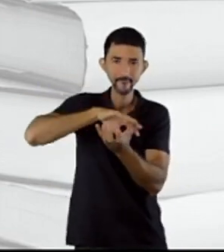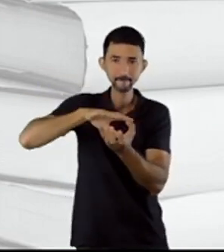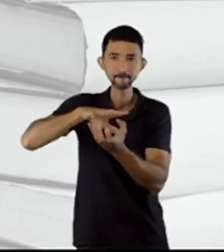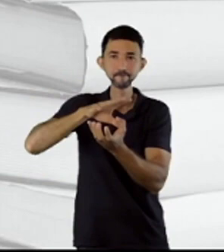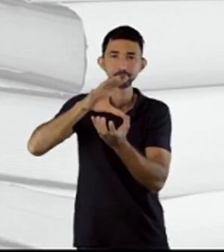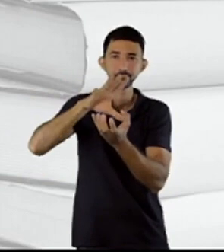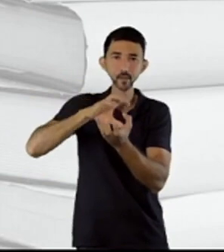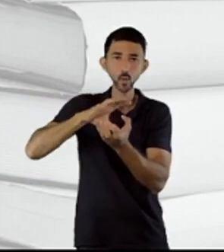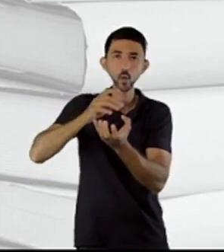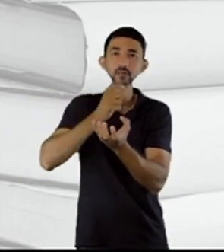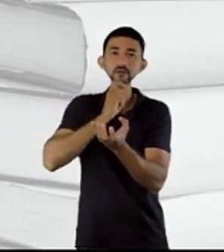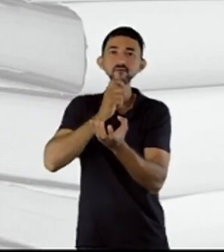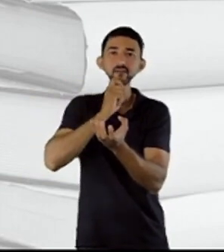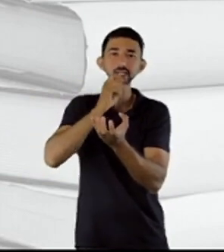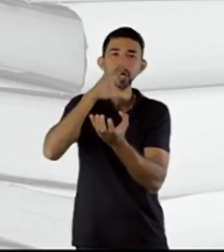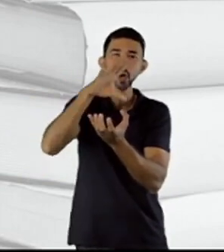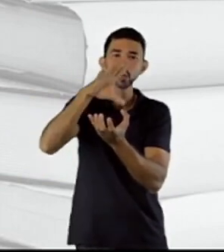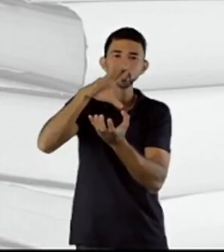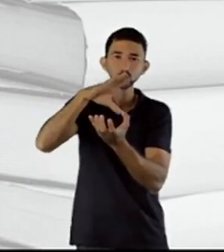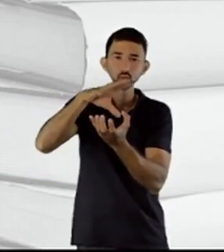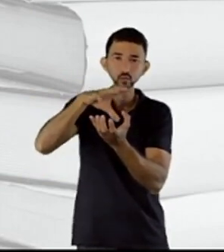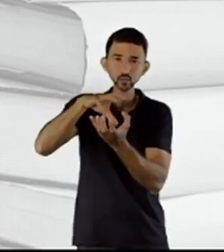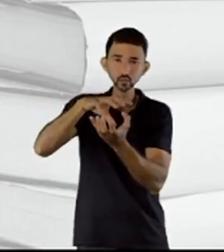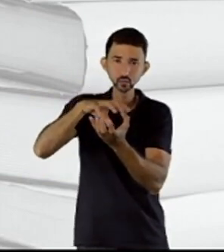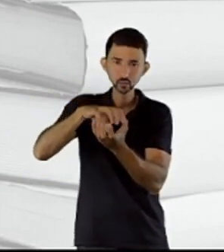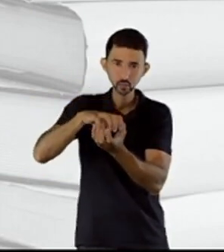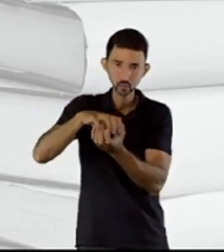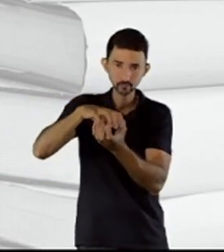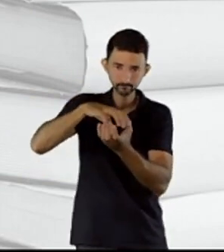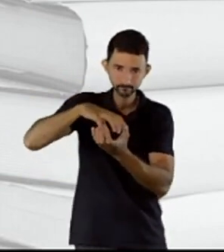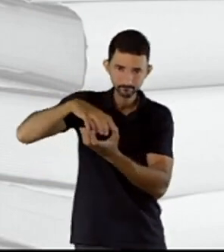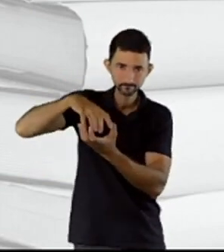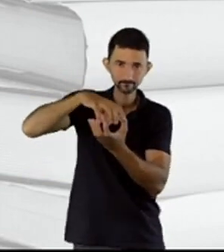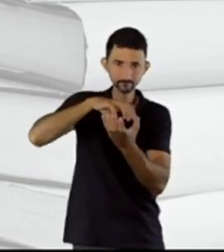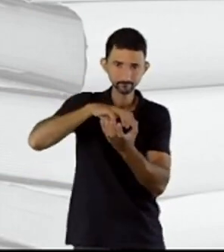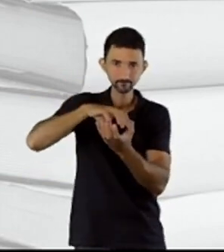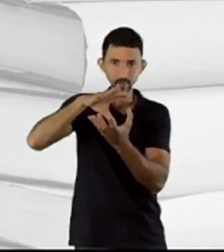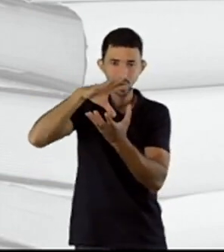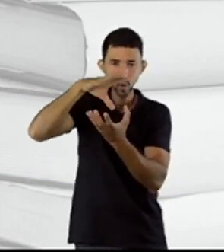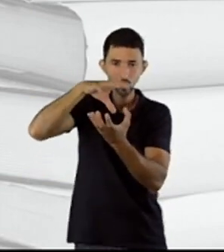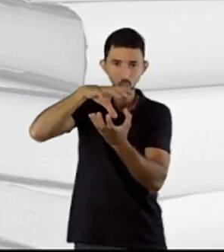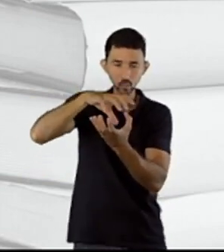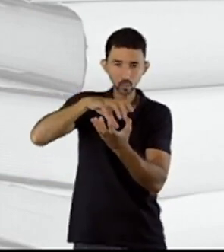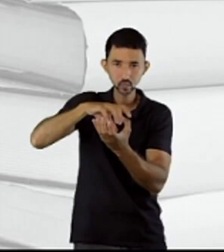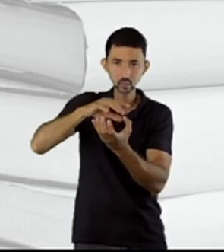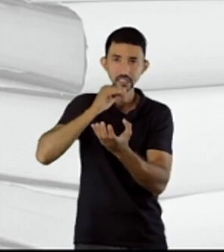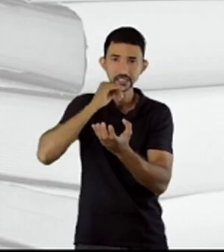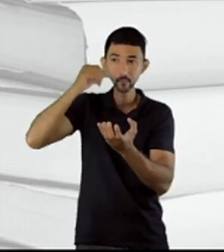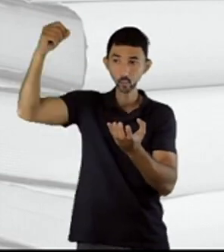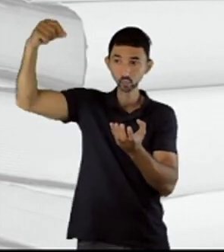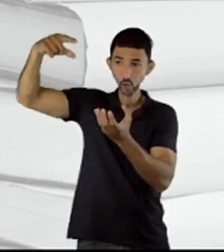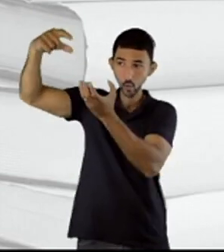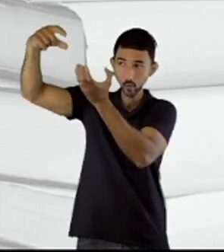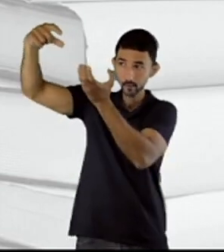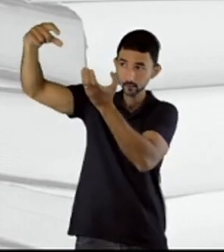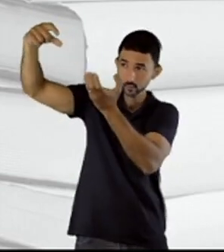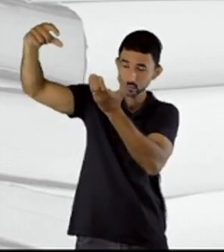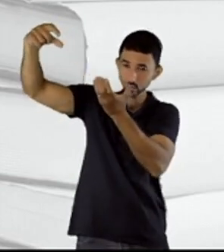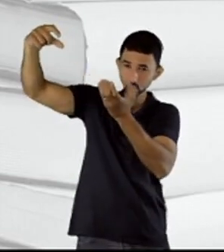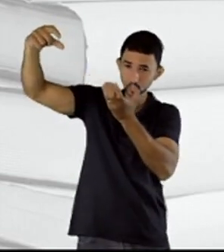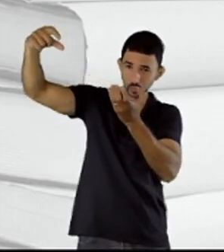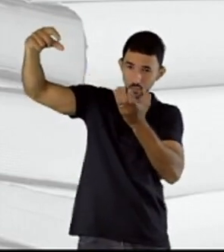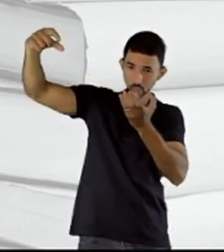foi se resfriando de acordo com o seu distanciamento do Sol em